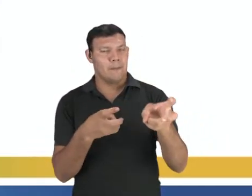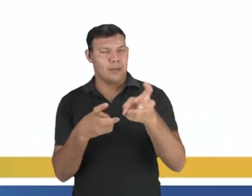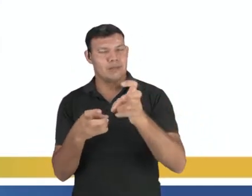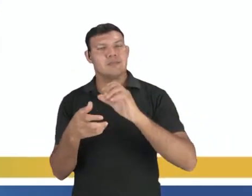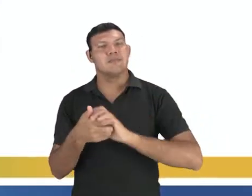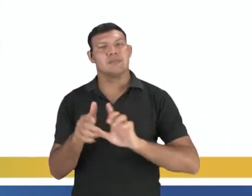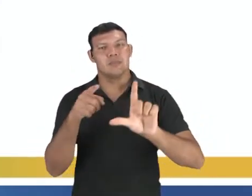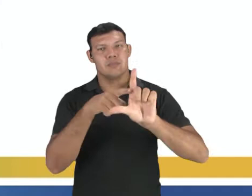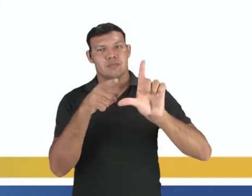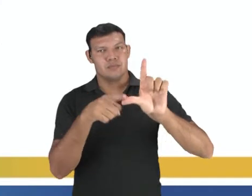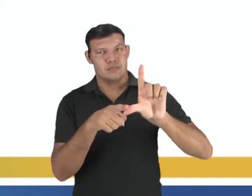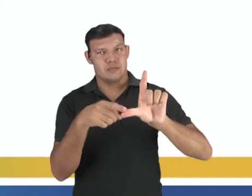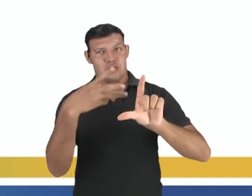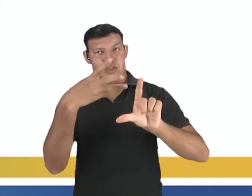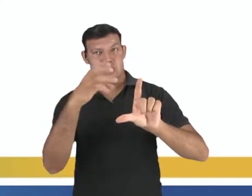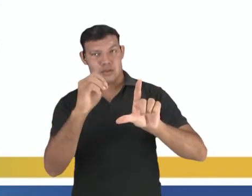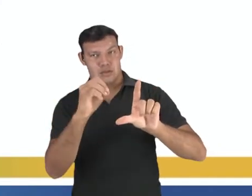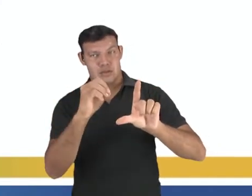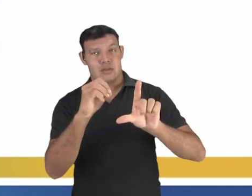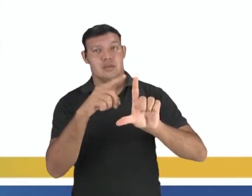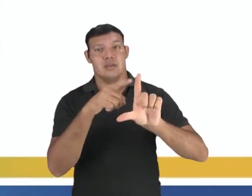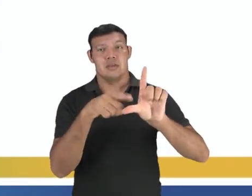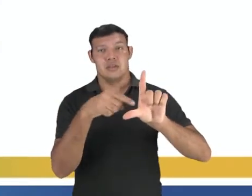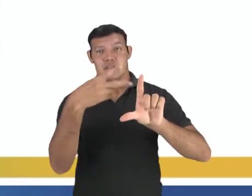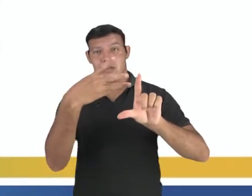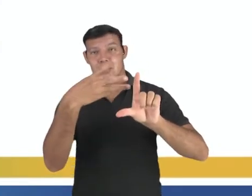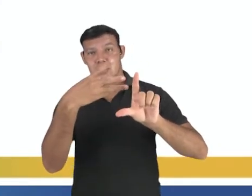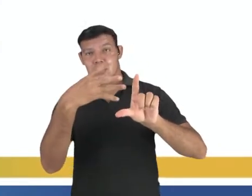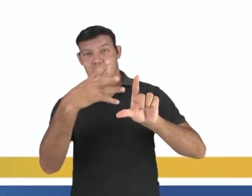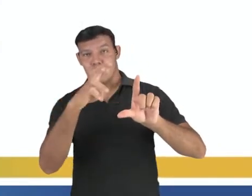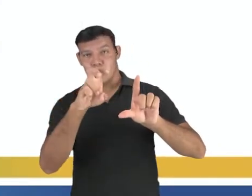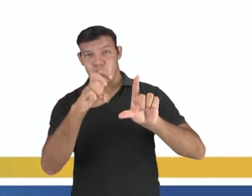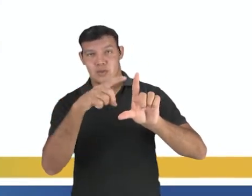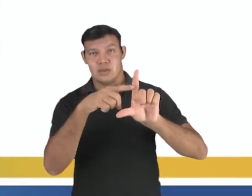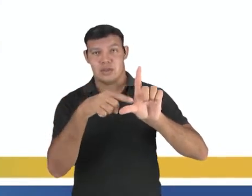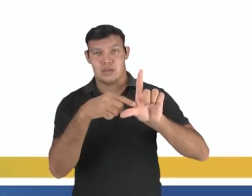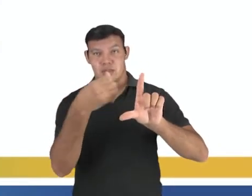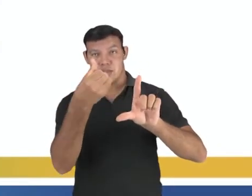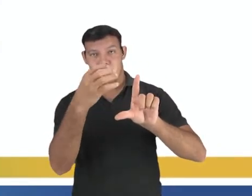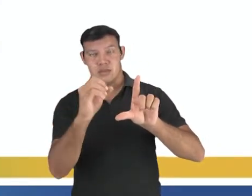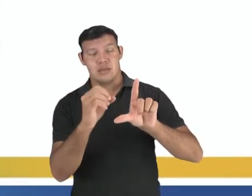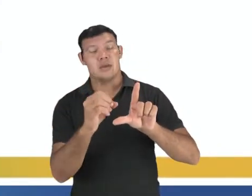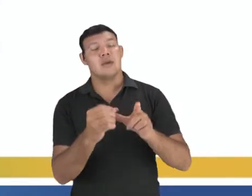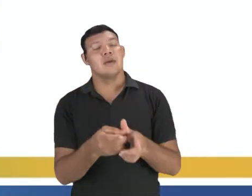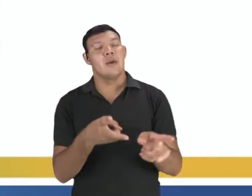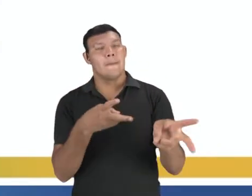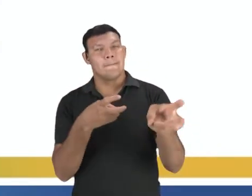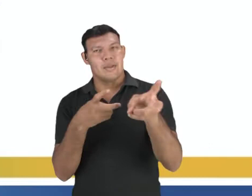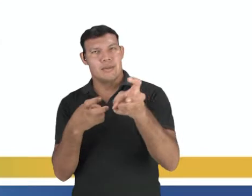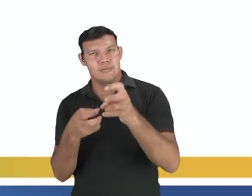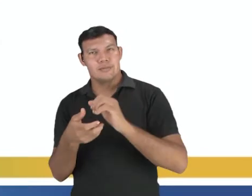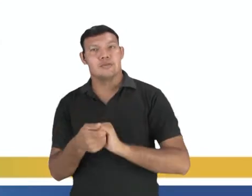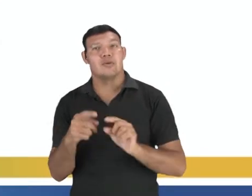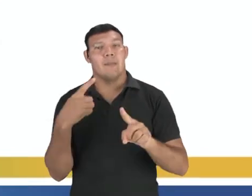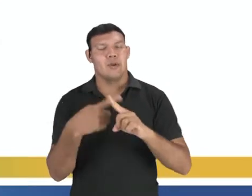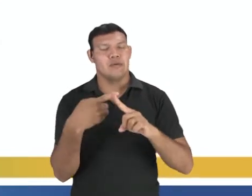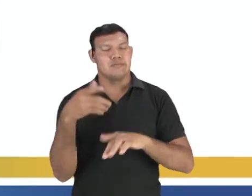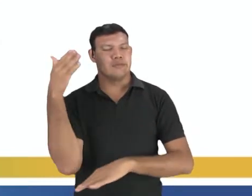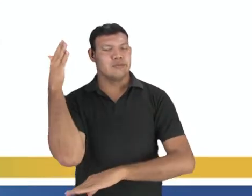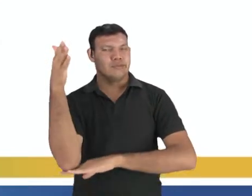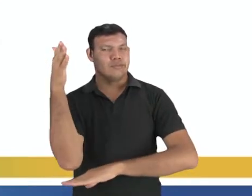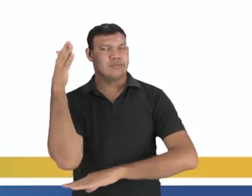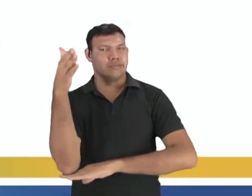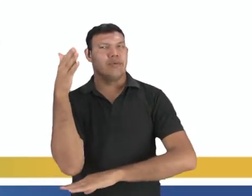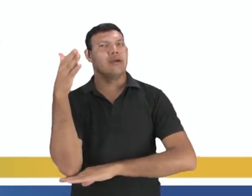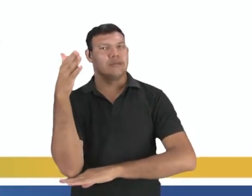Os ângulos de 30, 45 e 60 graus são chamados notáveis por causa da frequência